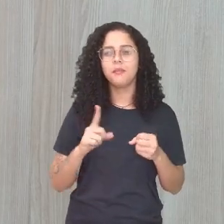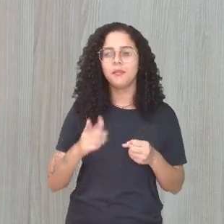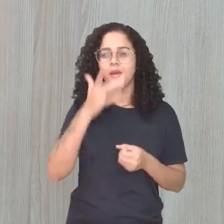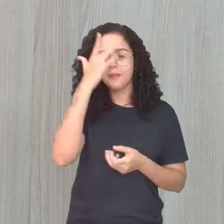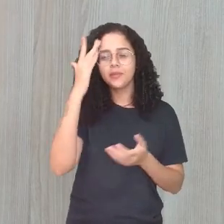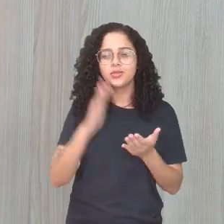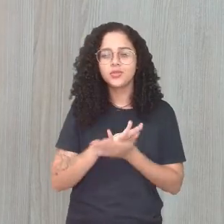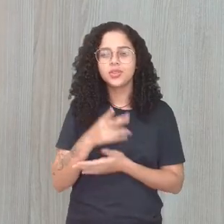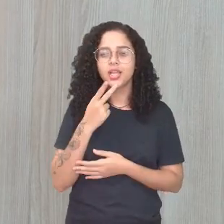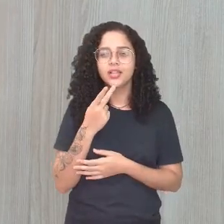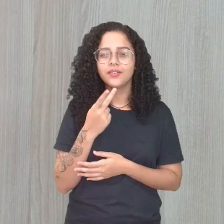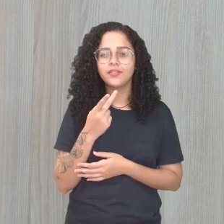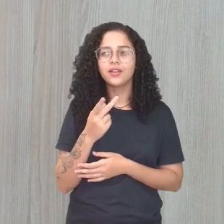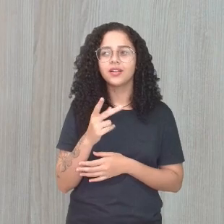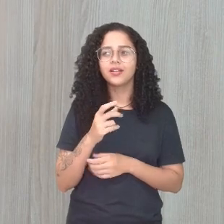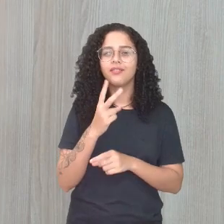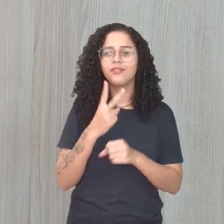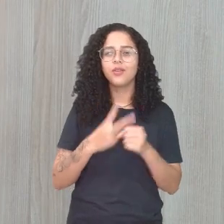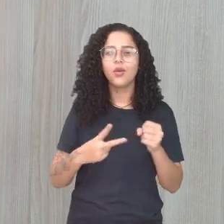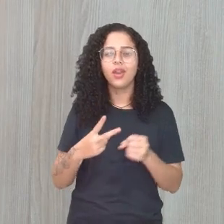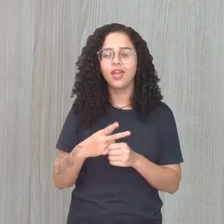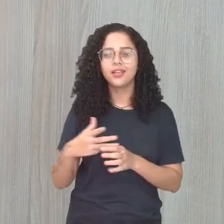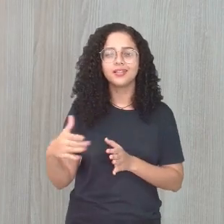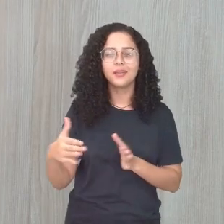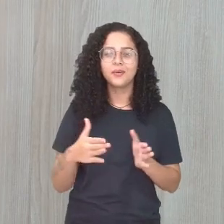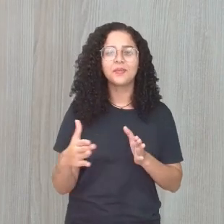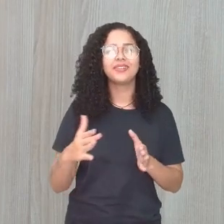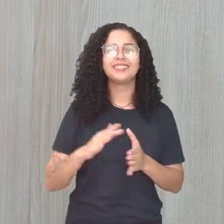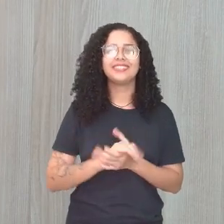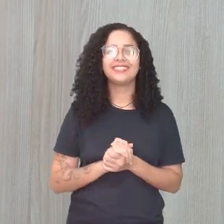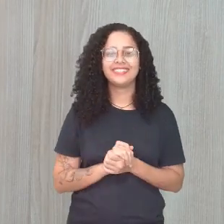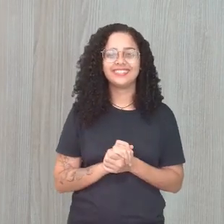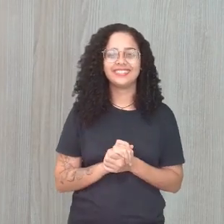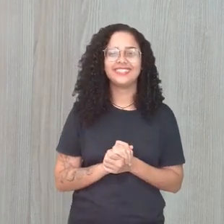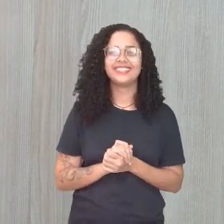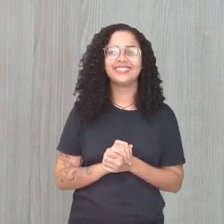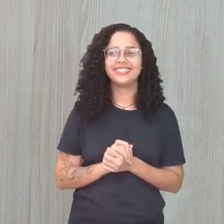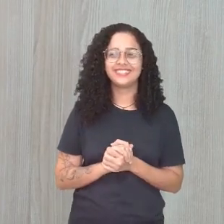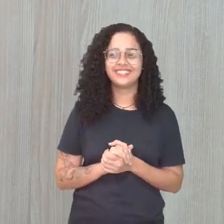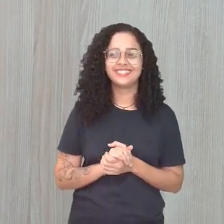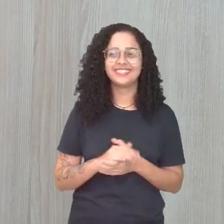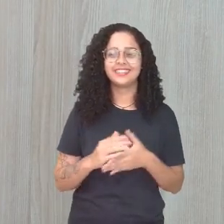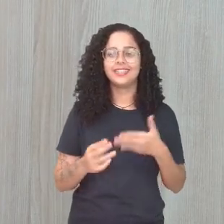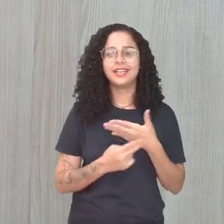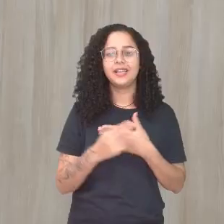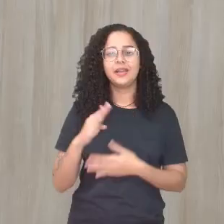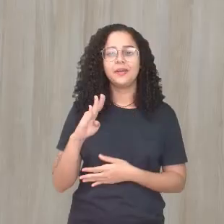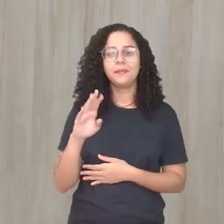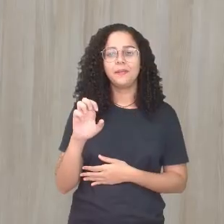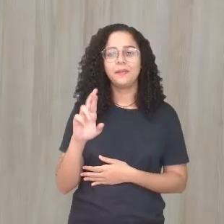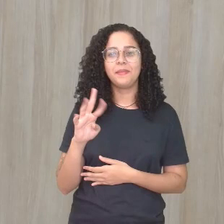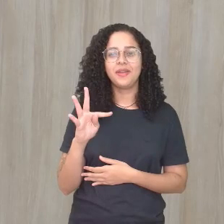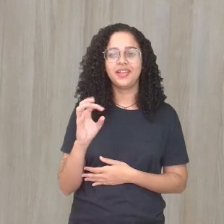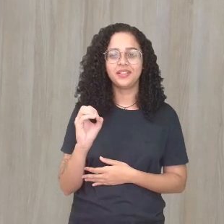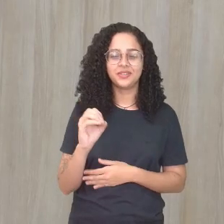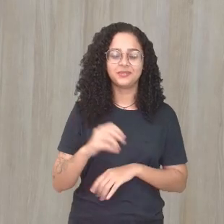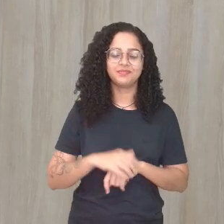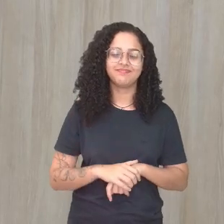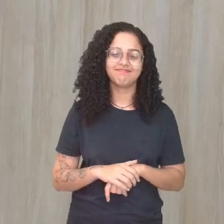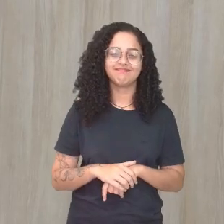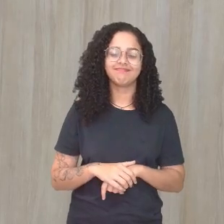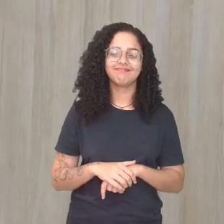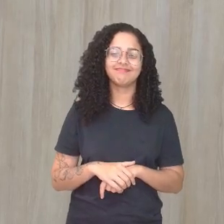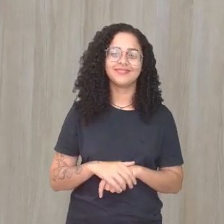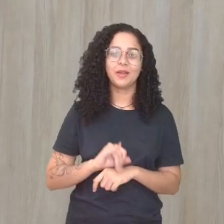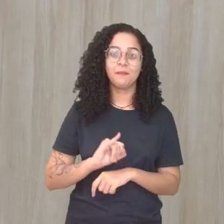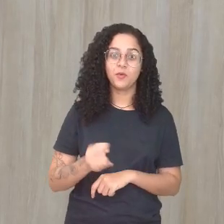poesia. violentas as margens que o comprimem, né? Bertold Brecht. Bertold Valeu, pessoal. Brecht, é isso aí.